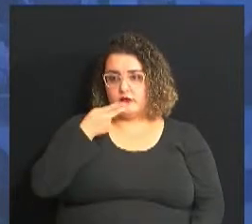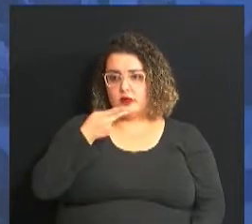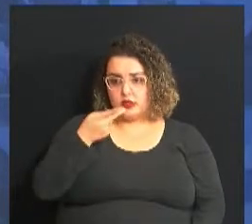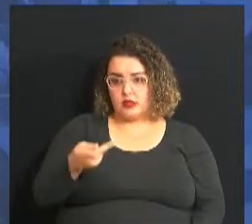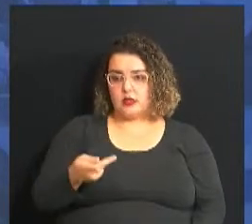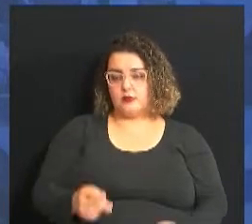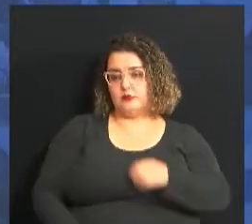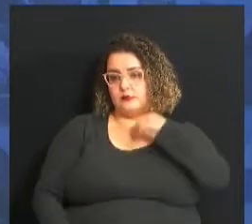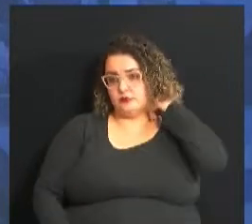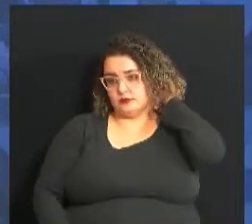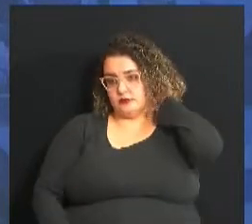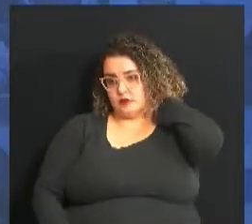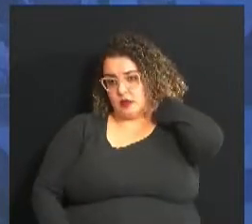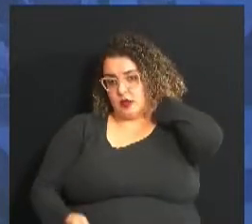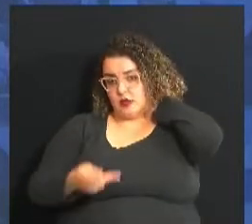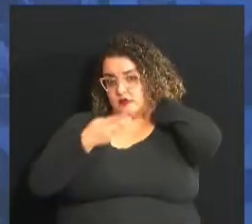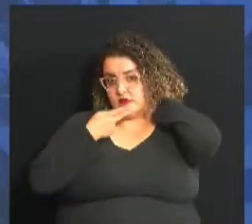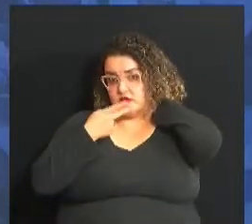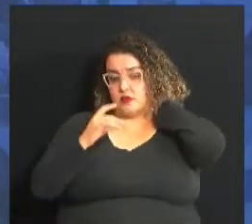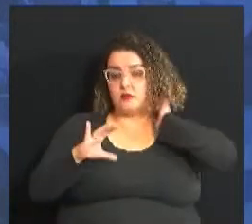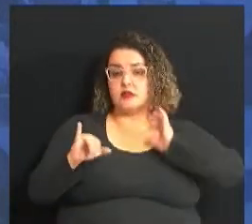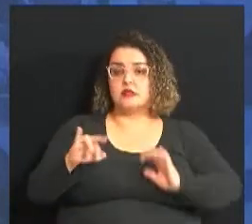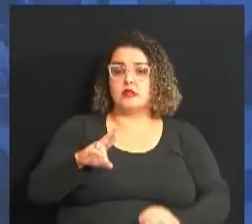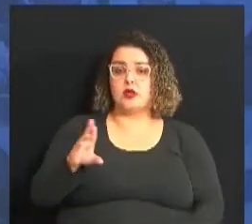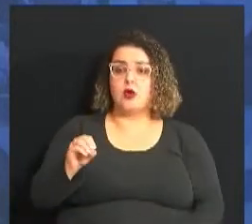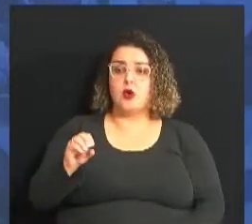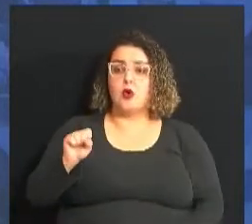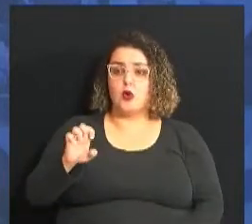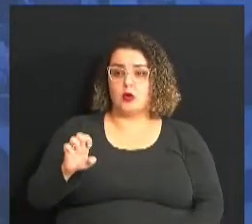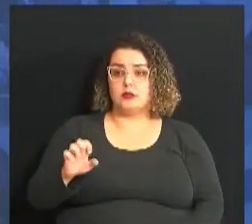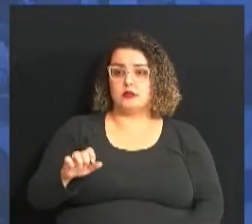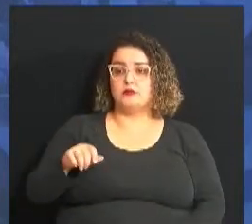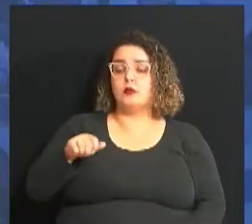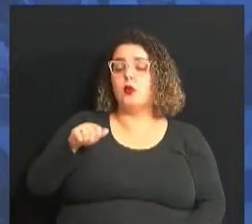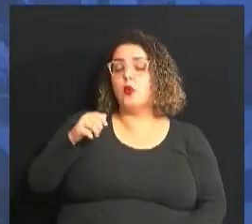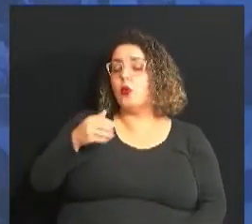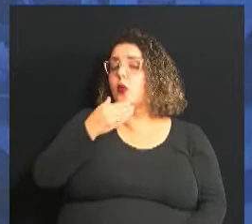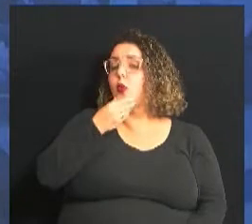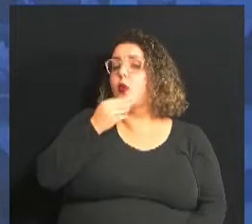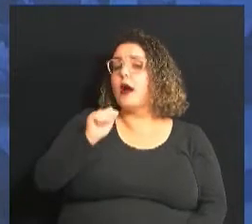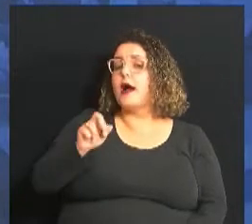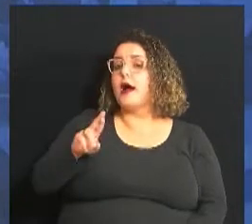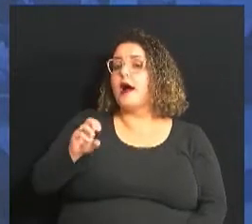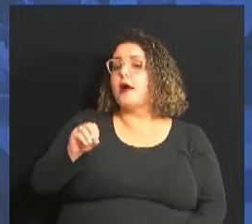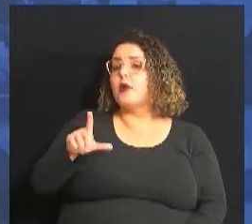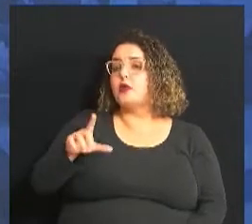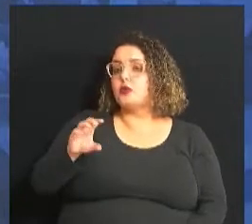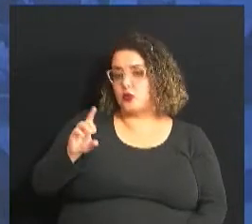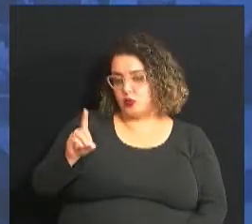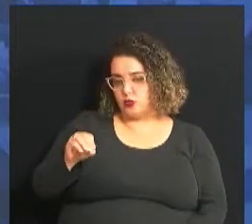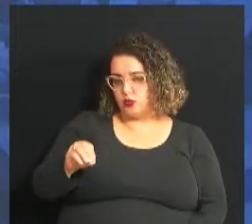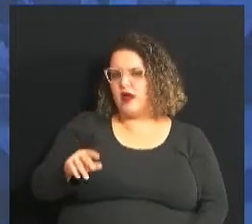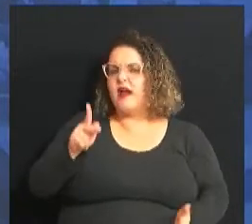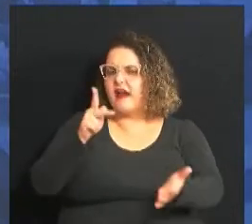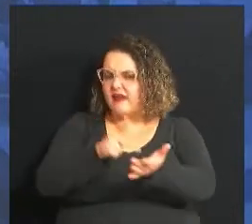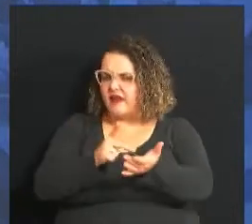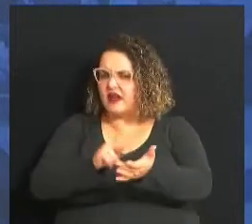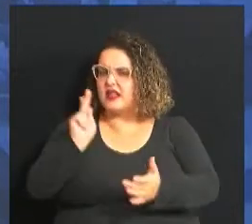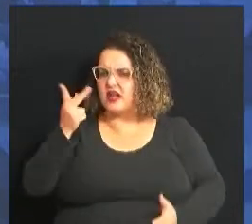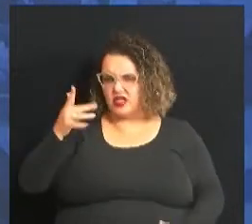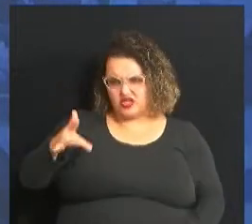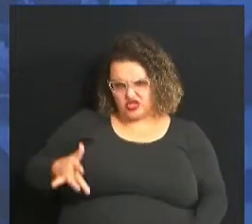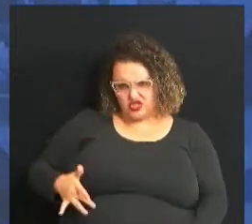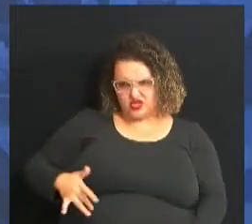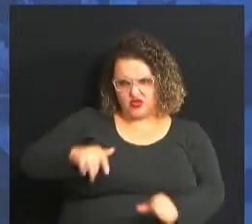sobre cirrose, chegou uma pergunta aqui, ó. Haroldo Costa, ele pergunta: é verdade que a hepatite vira